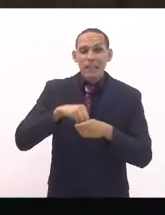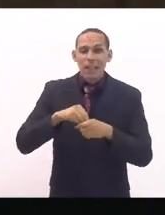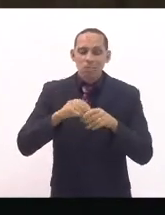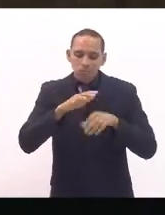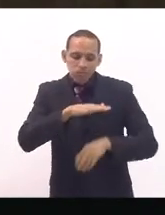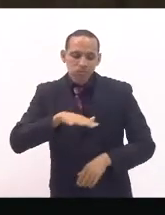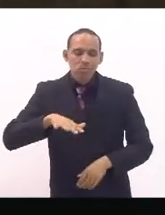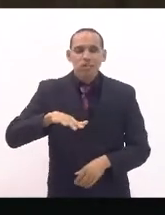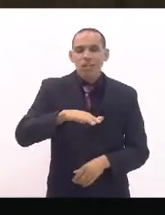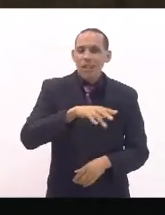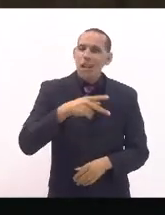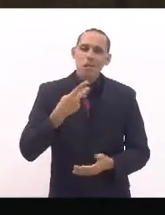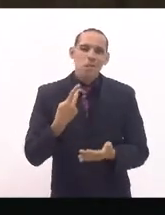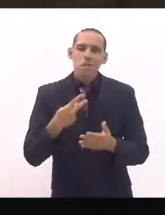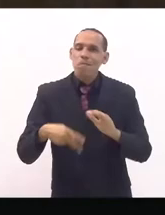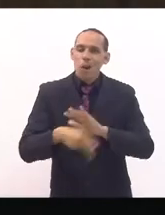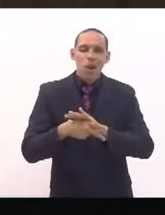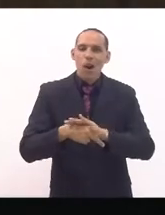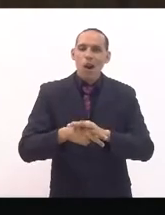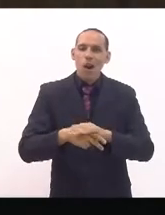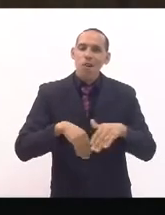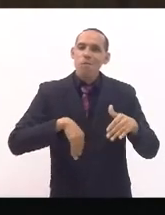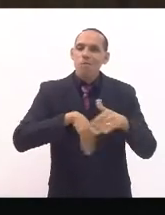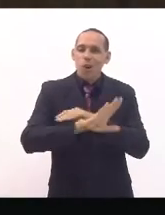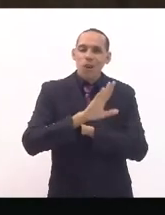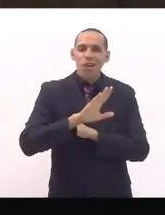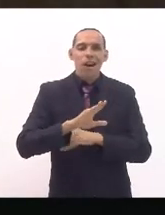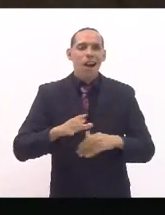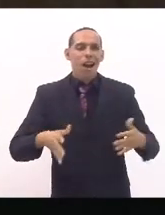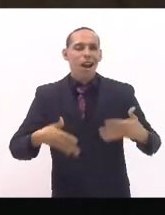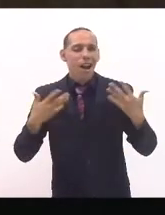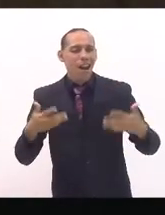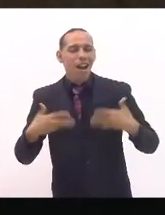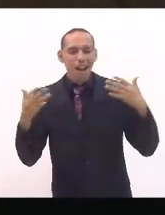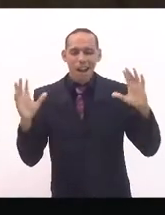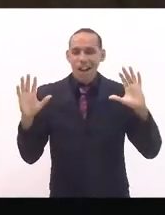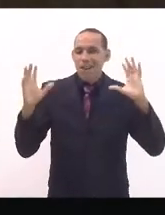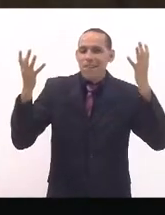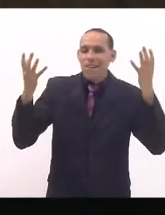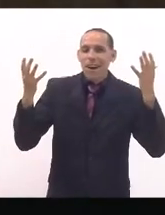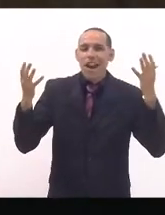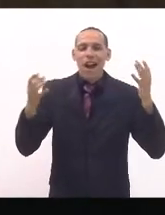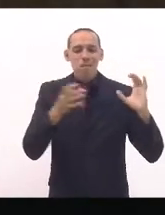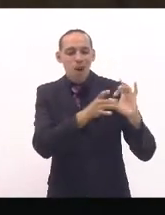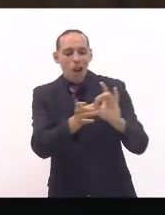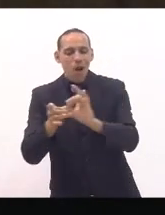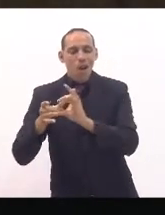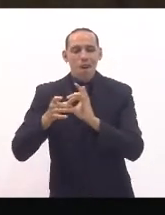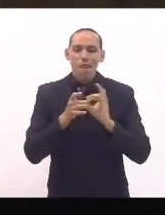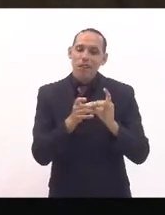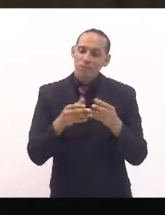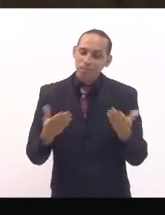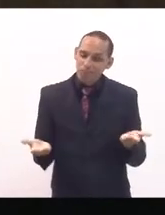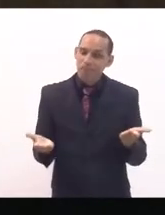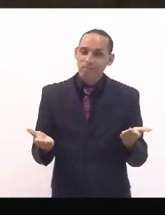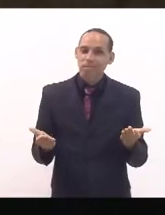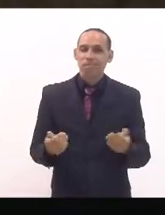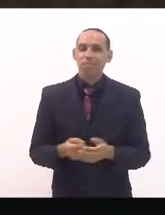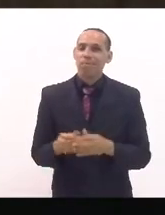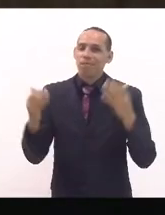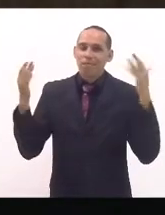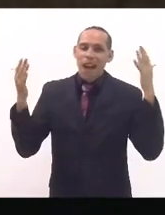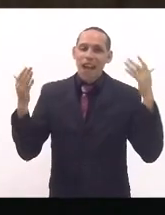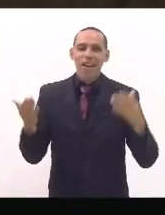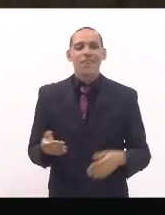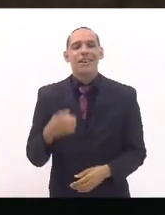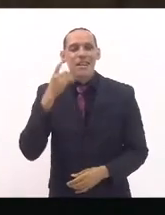espaço que é do futebol, que é da alegria, que é da festa, que é da confraternização. Então, nesse sentido,